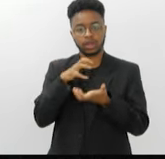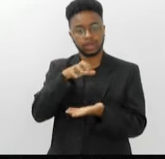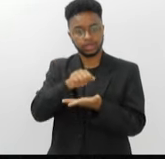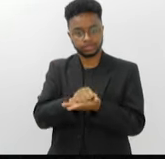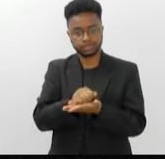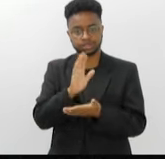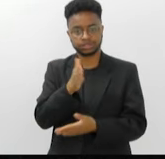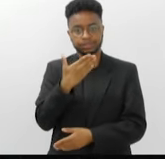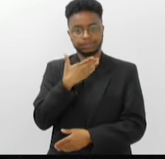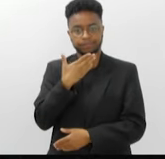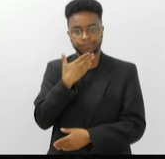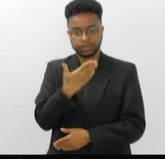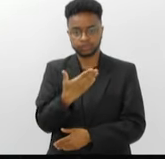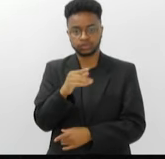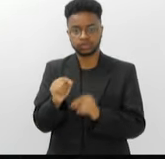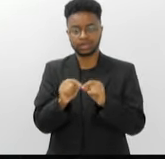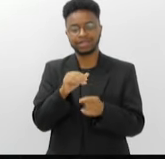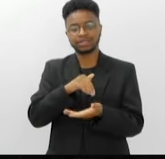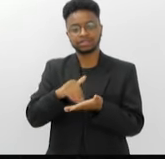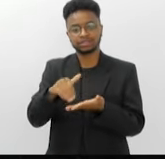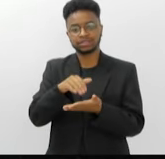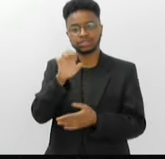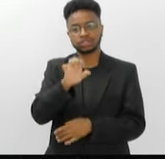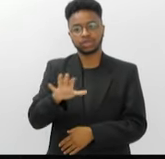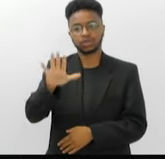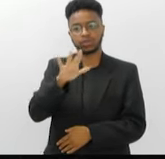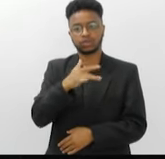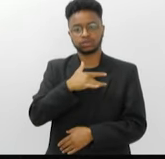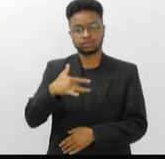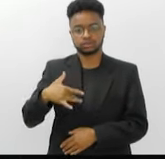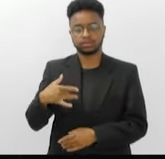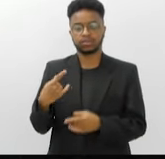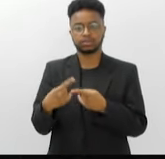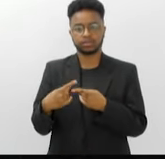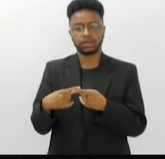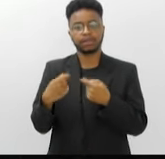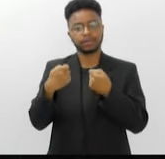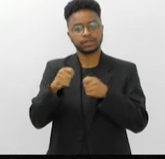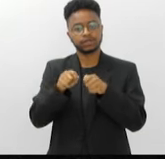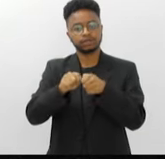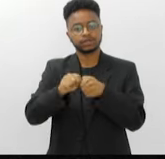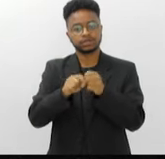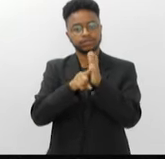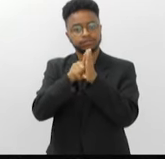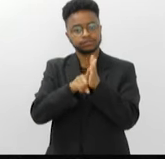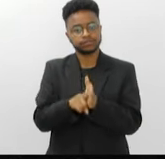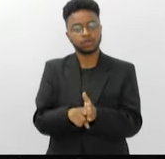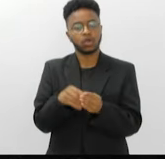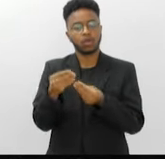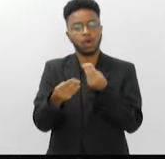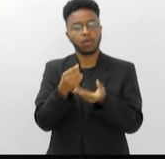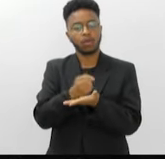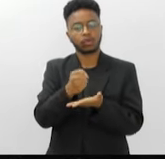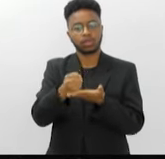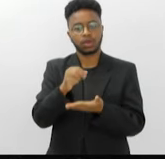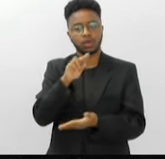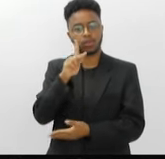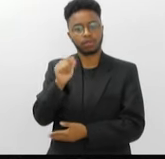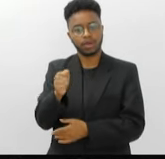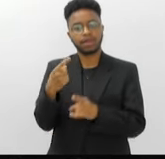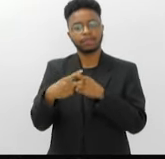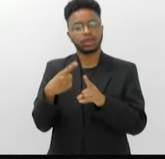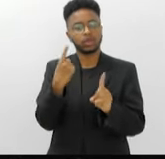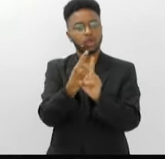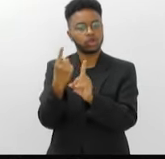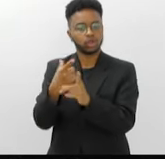pronto, um requerimento à Secretaria Estadual de Saúde, que faça uma auditoria nesse contrato da UPA, que vai ver coisas